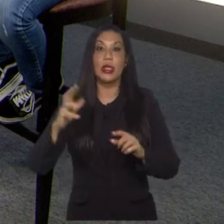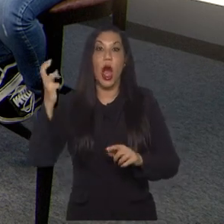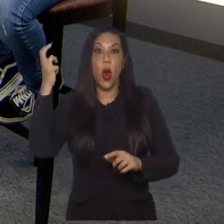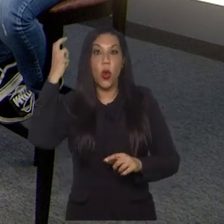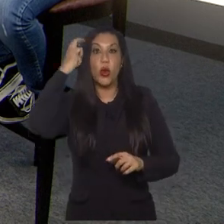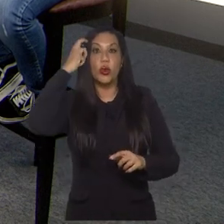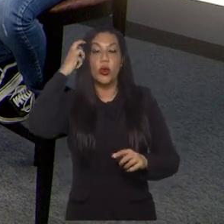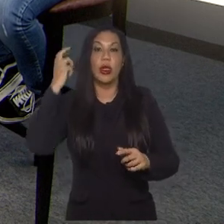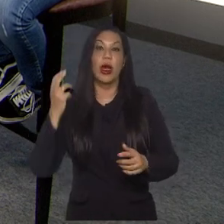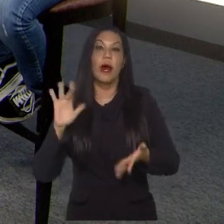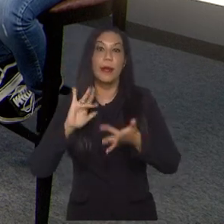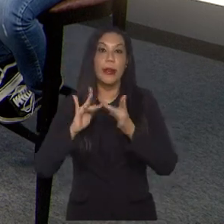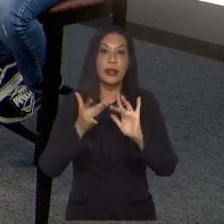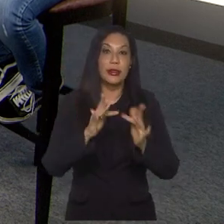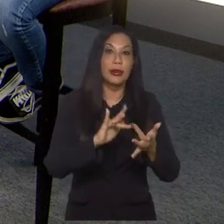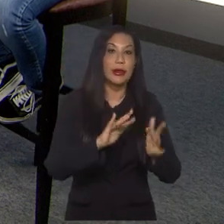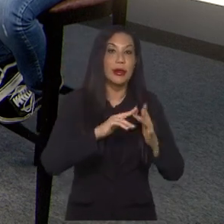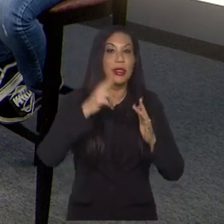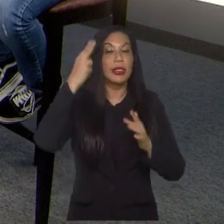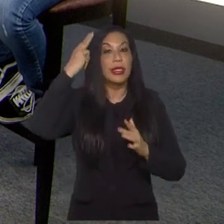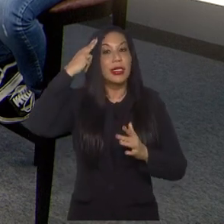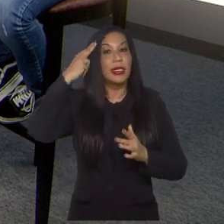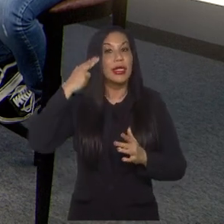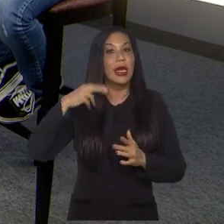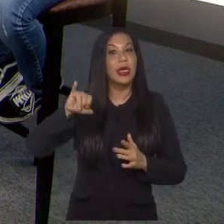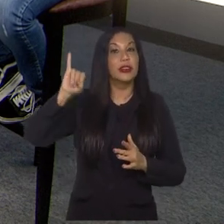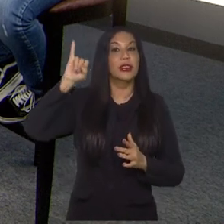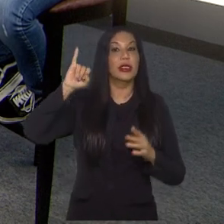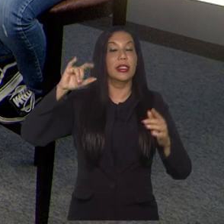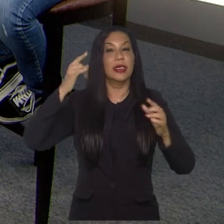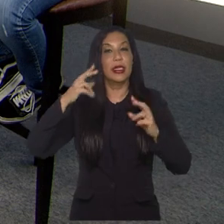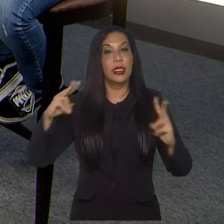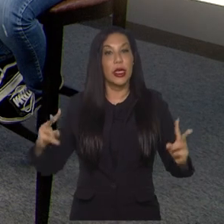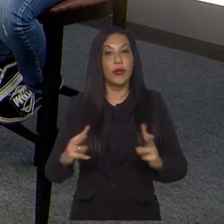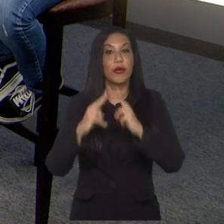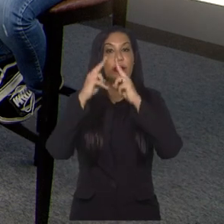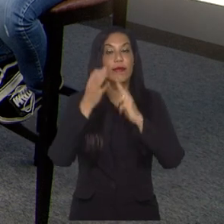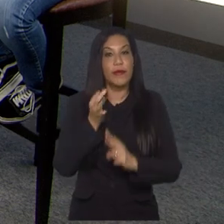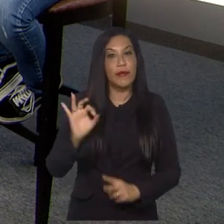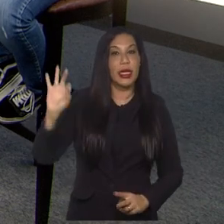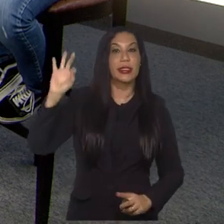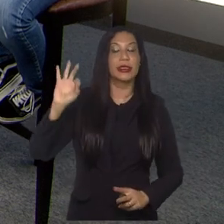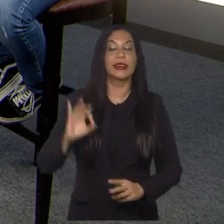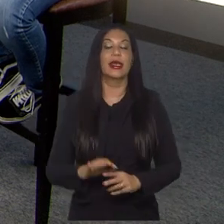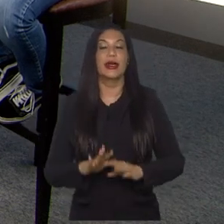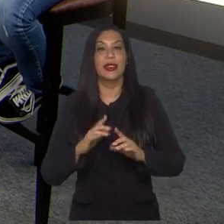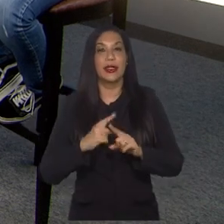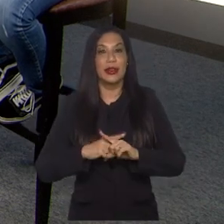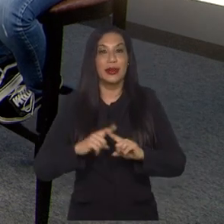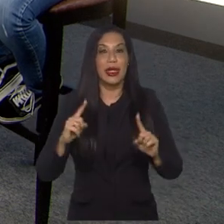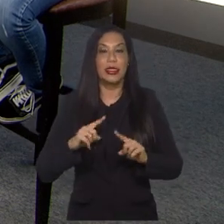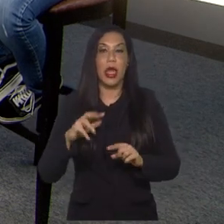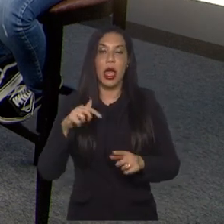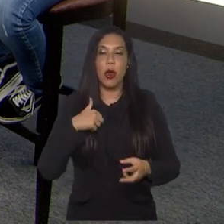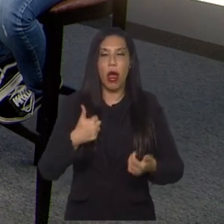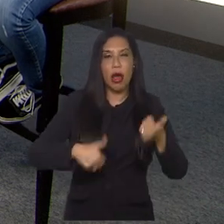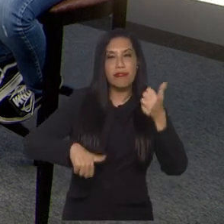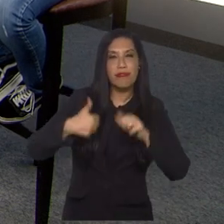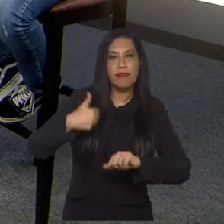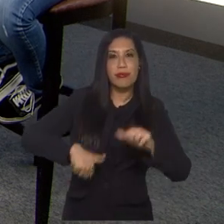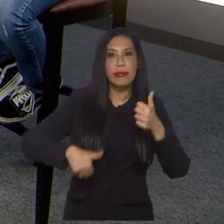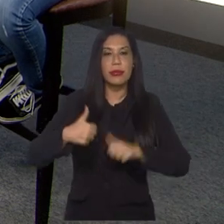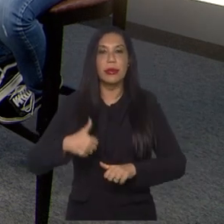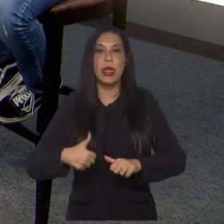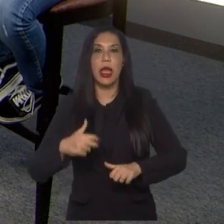Dessa proximidade entre o Haiti e a França. E a França, né? Exato. E eu, aí como historiadora, né? Eu vejo essa